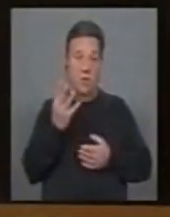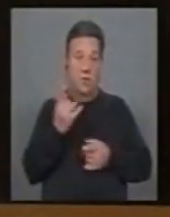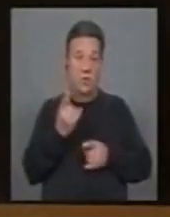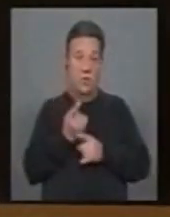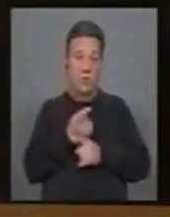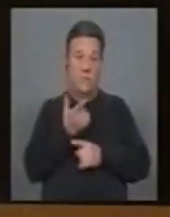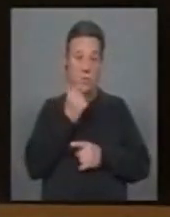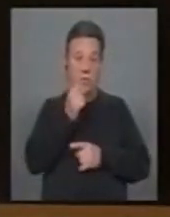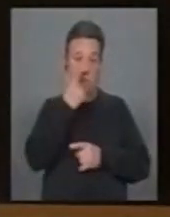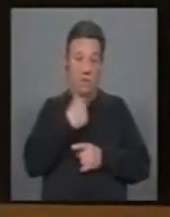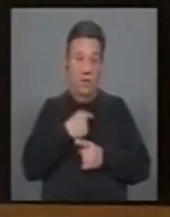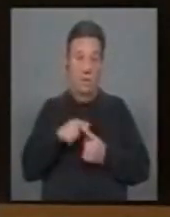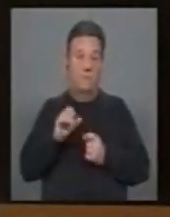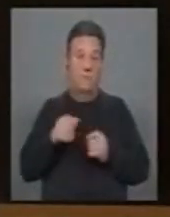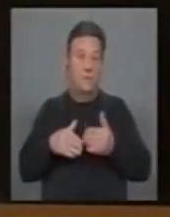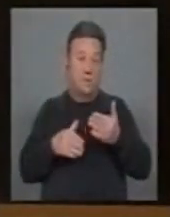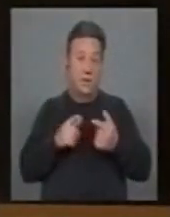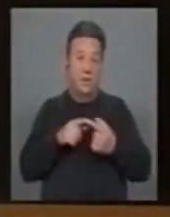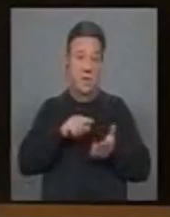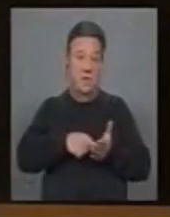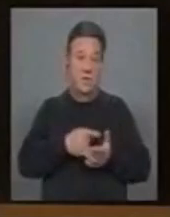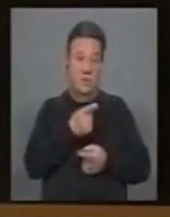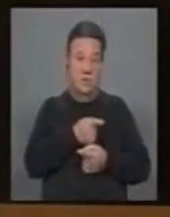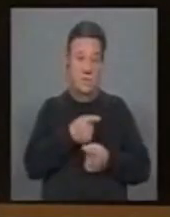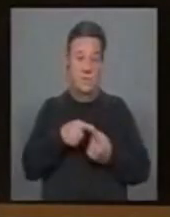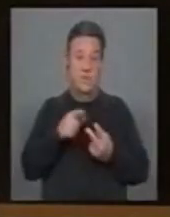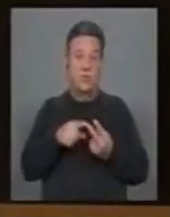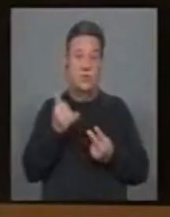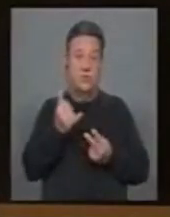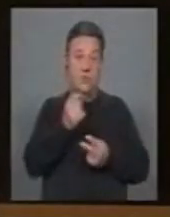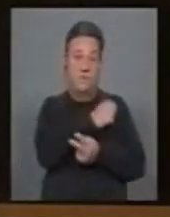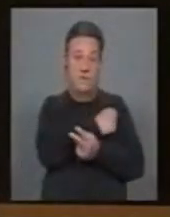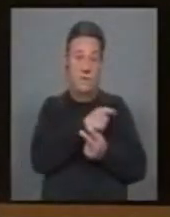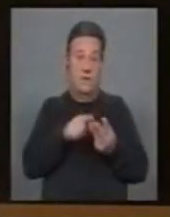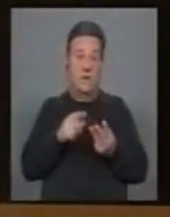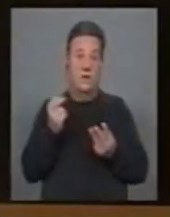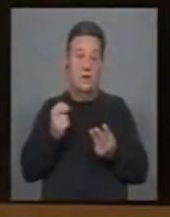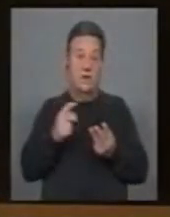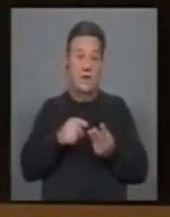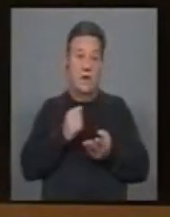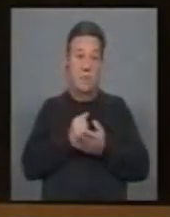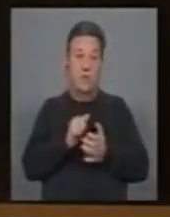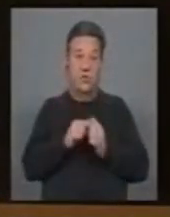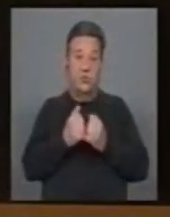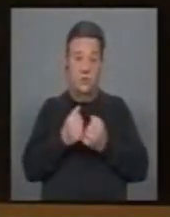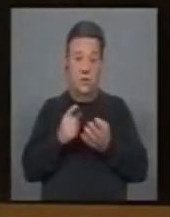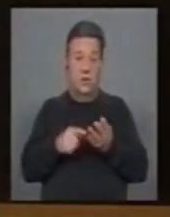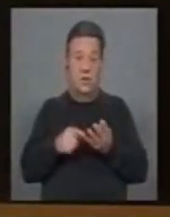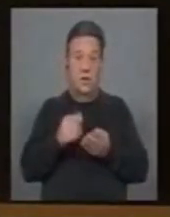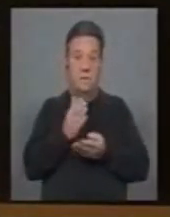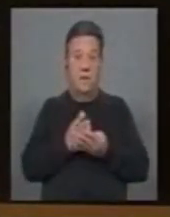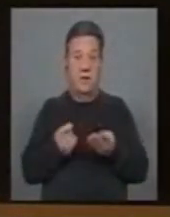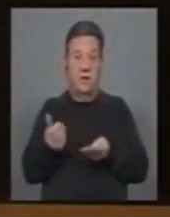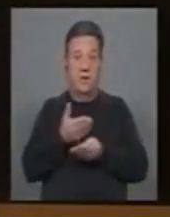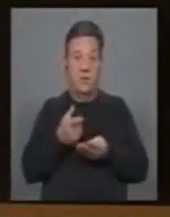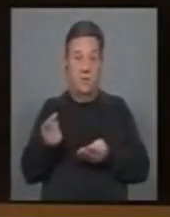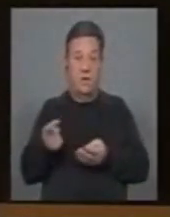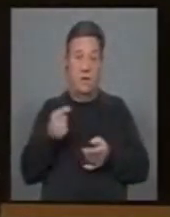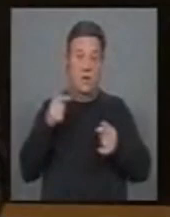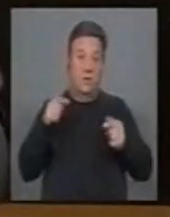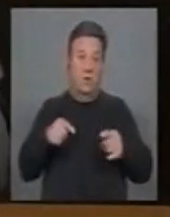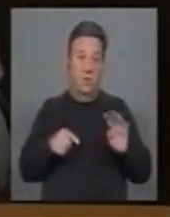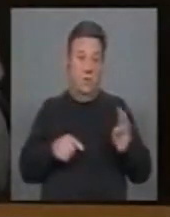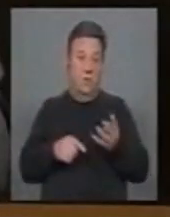coisas não podem falhar por um lugar é a testagem segundo a vacinação o terceiro os apoios sociais e a parte econômica e